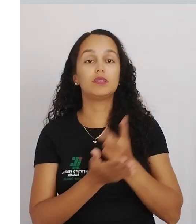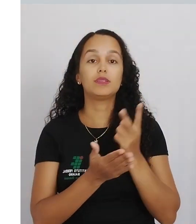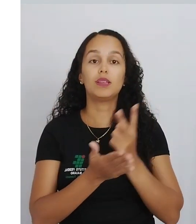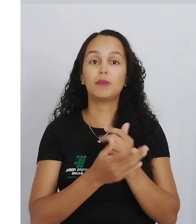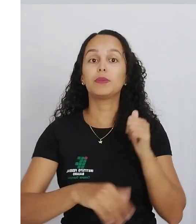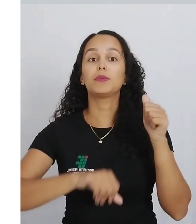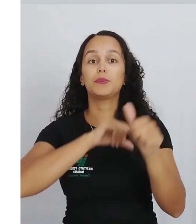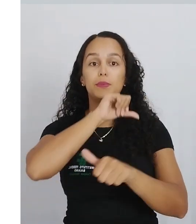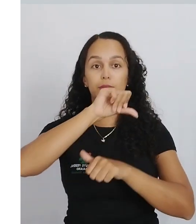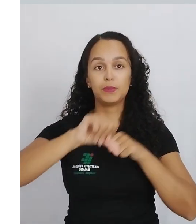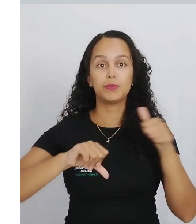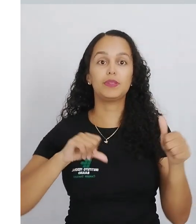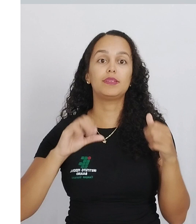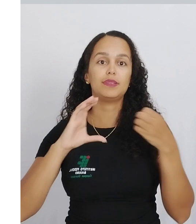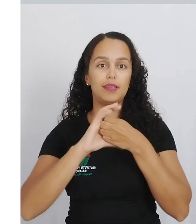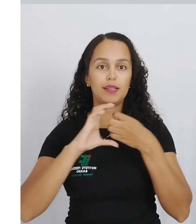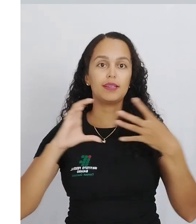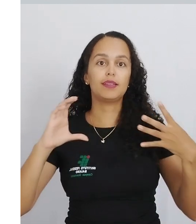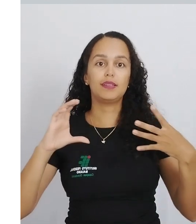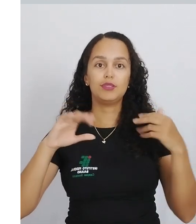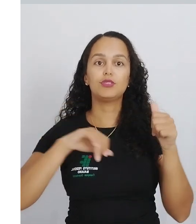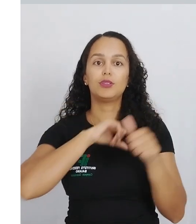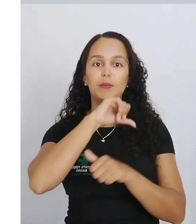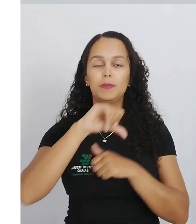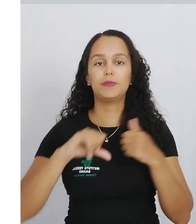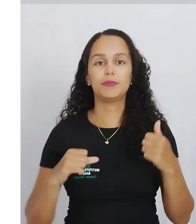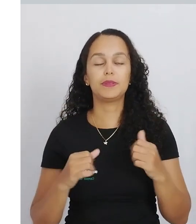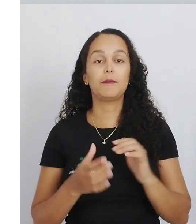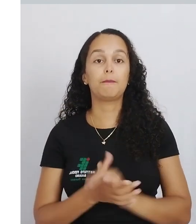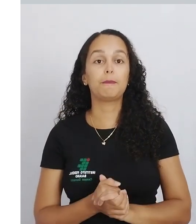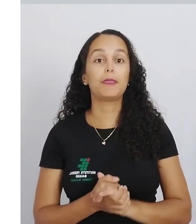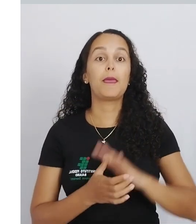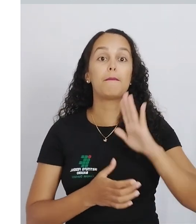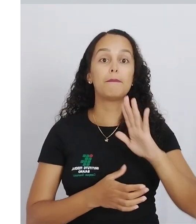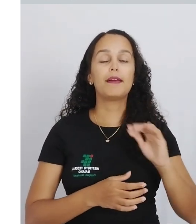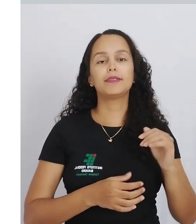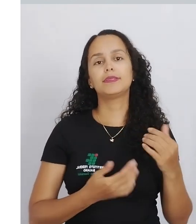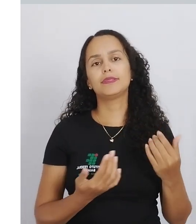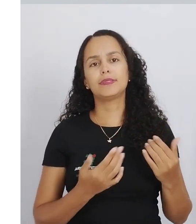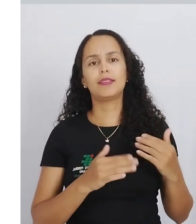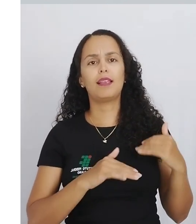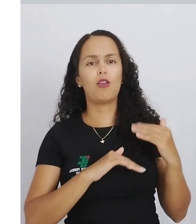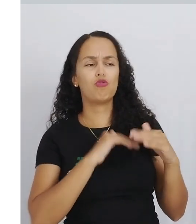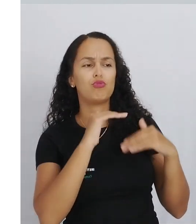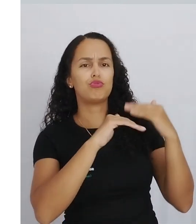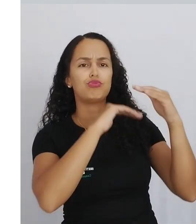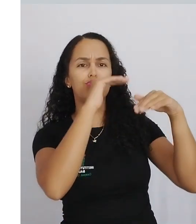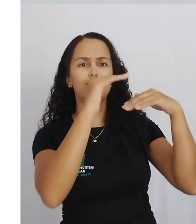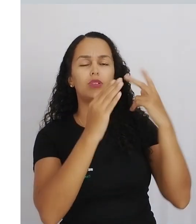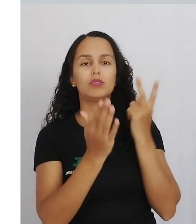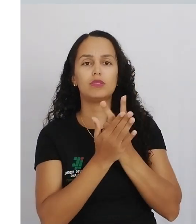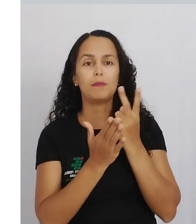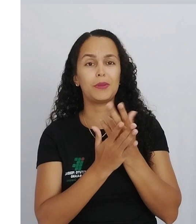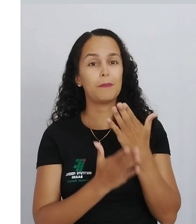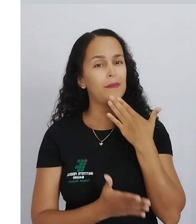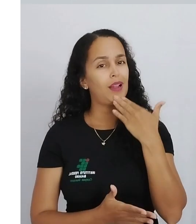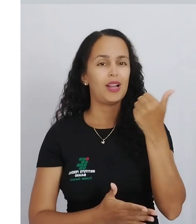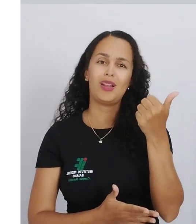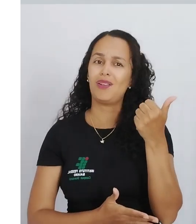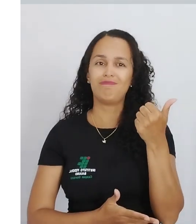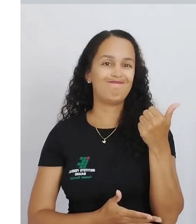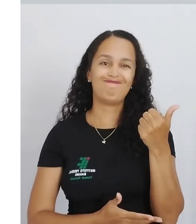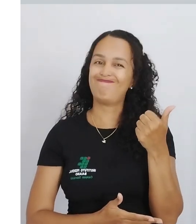apresentando mudanças. Mas não significa que evolução sempre vai ser sinônimo de melhora,